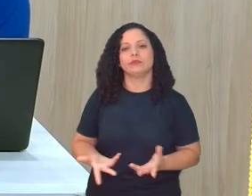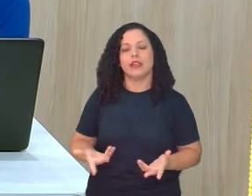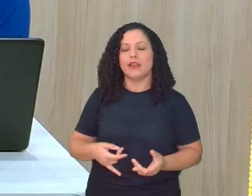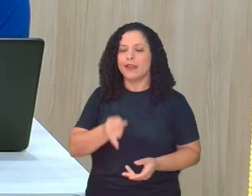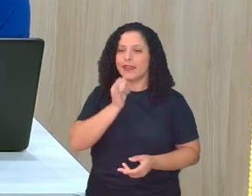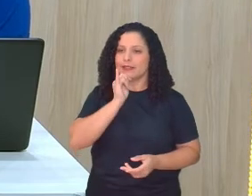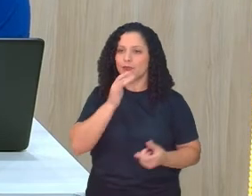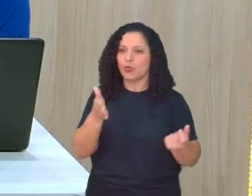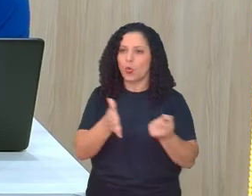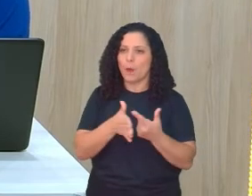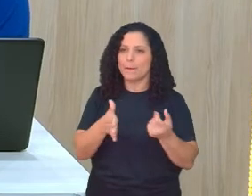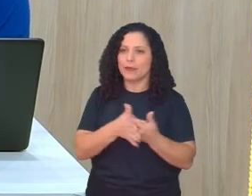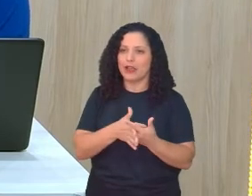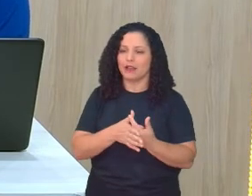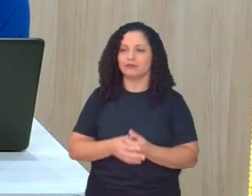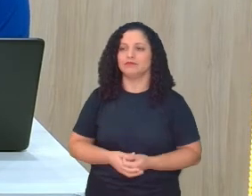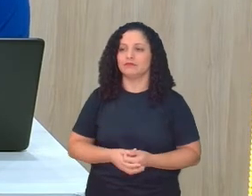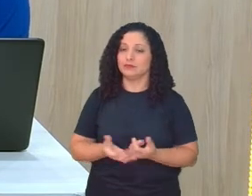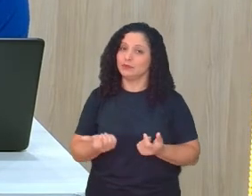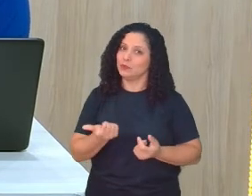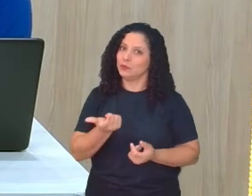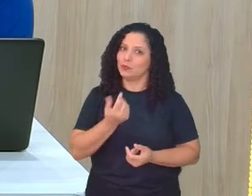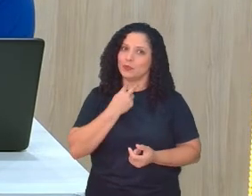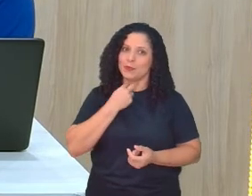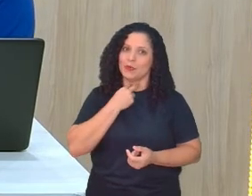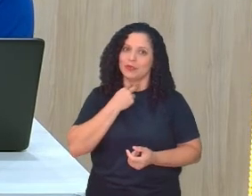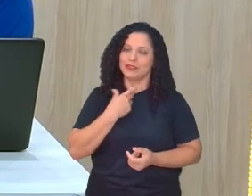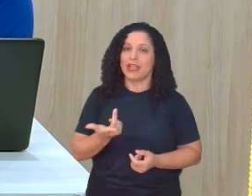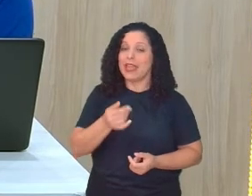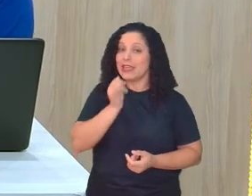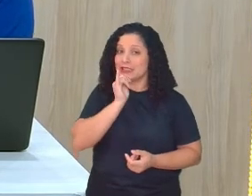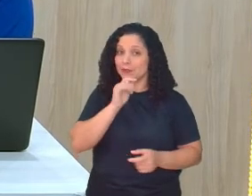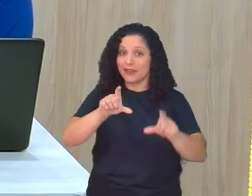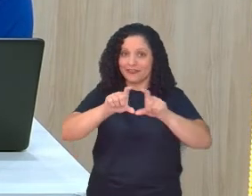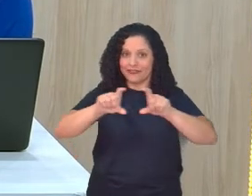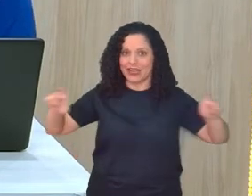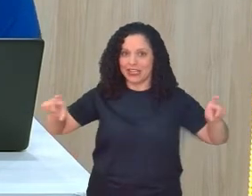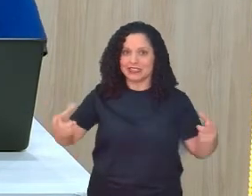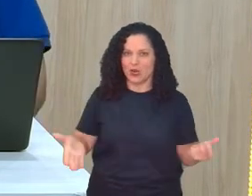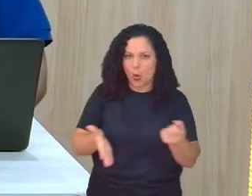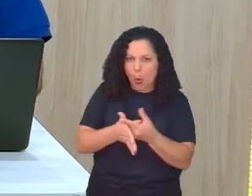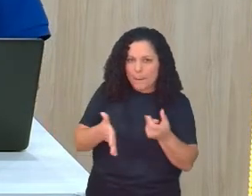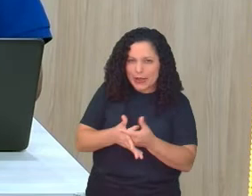com comprar, né? Não se compra paciência, não é? Paciência se